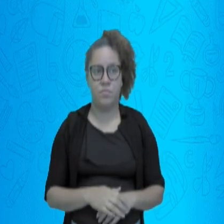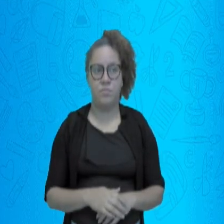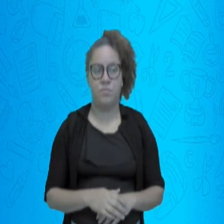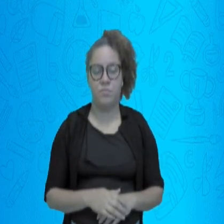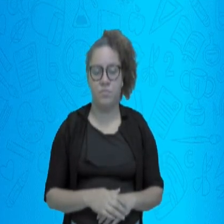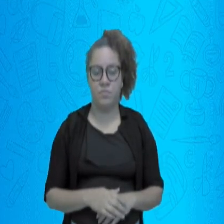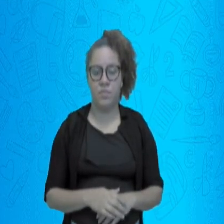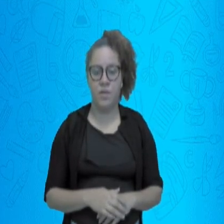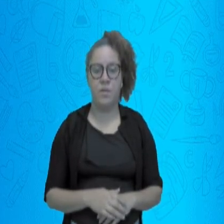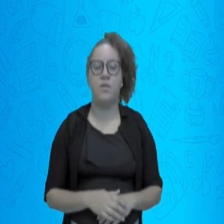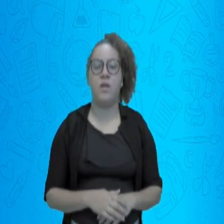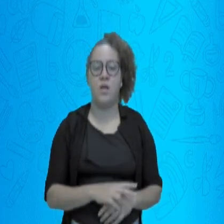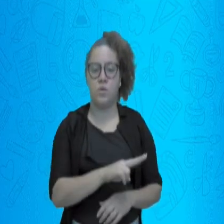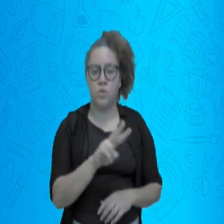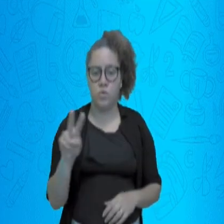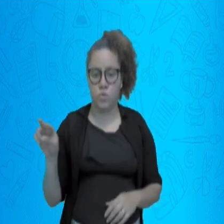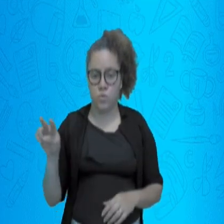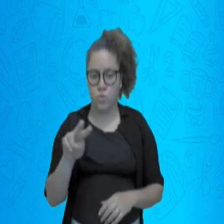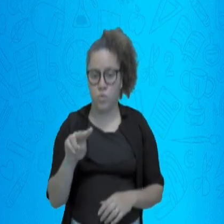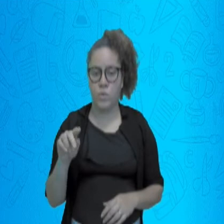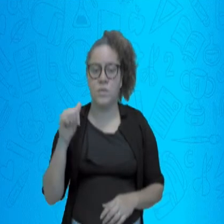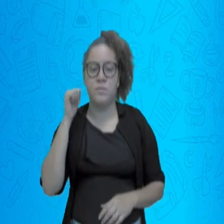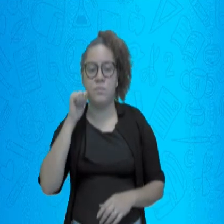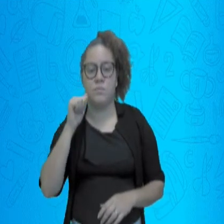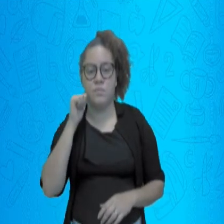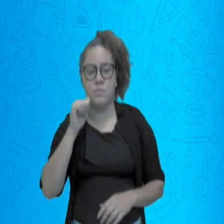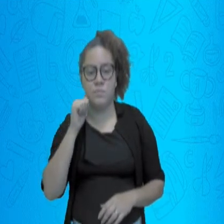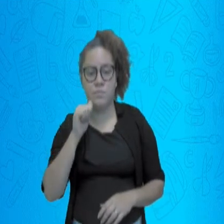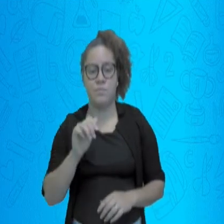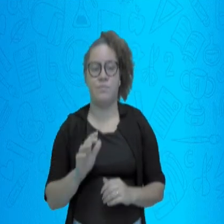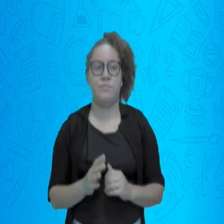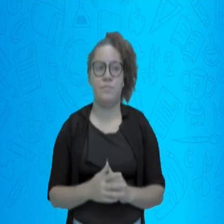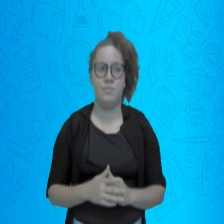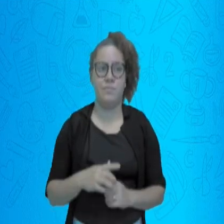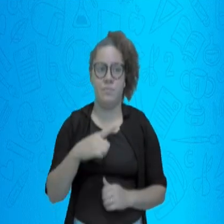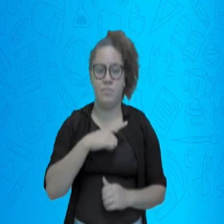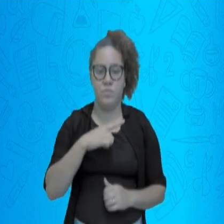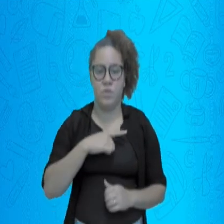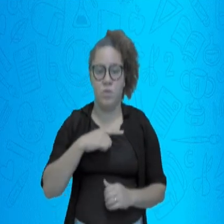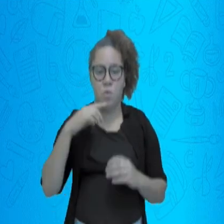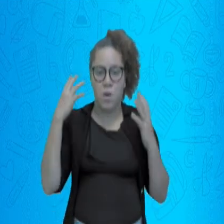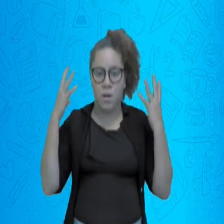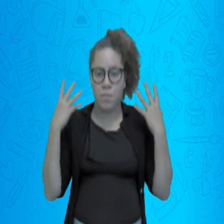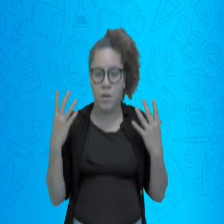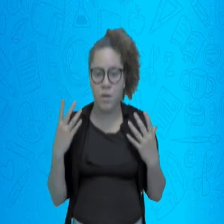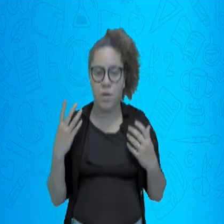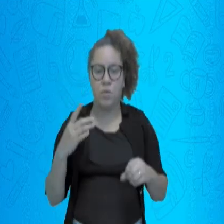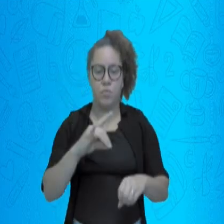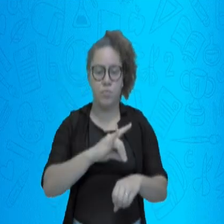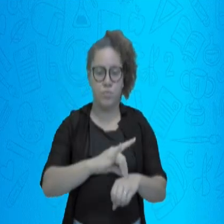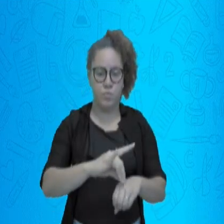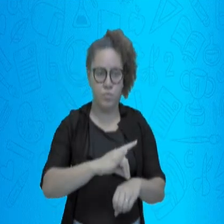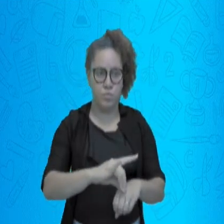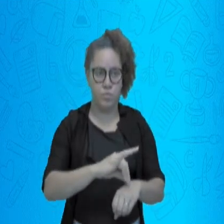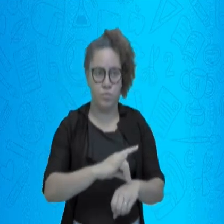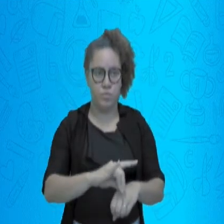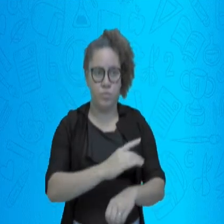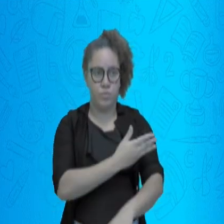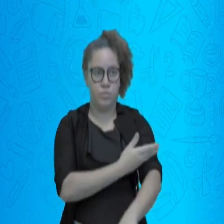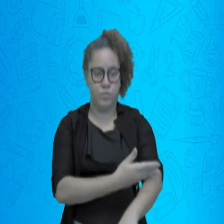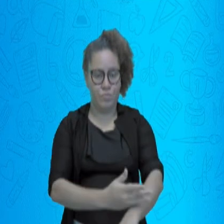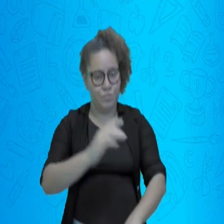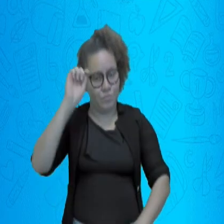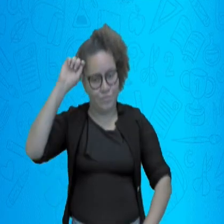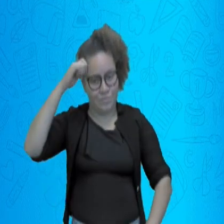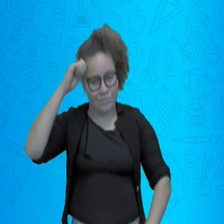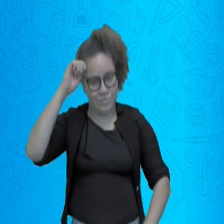segunda menina. As duas são meninas. Elas têm cabelo preto, a cor da pele